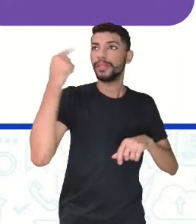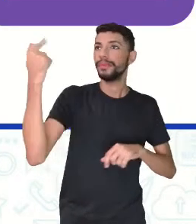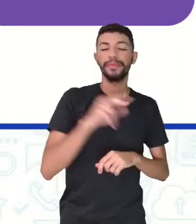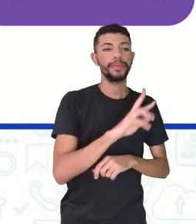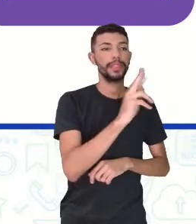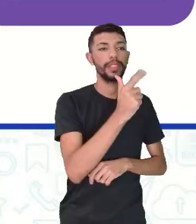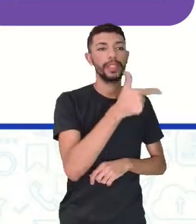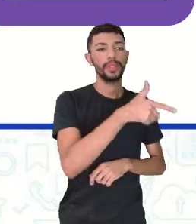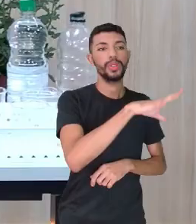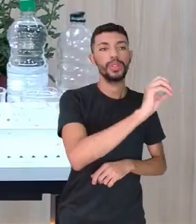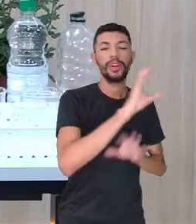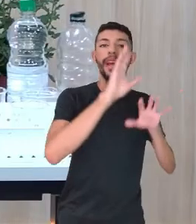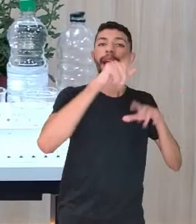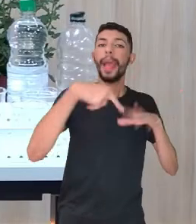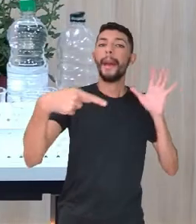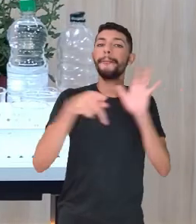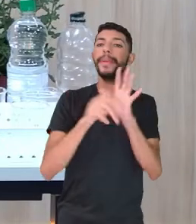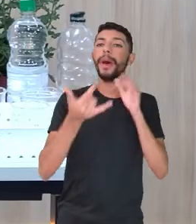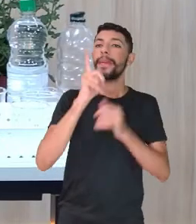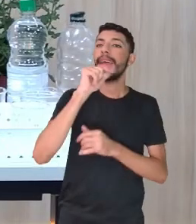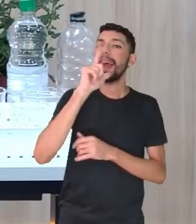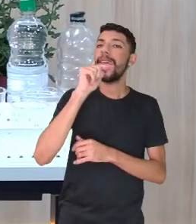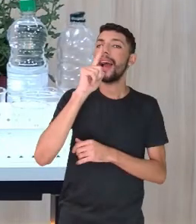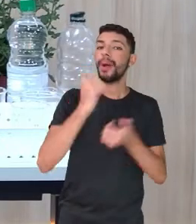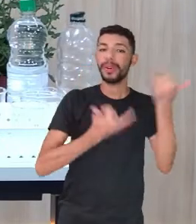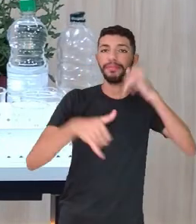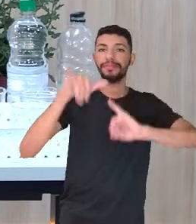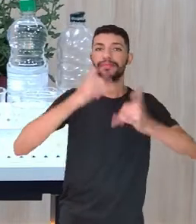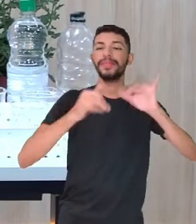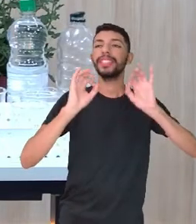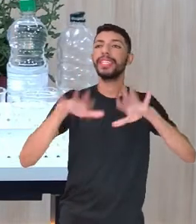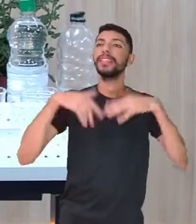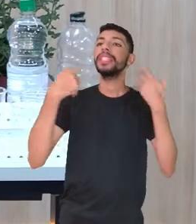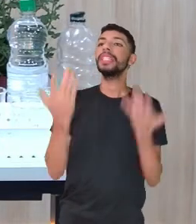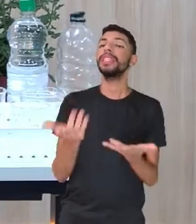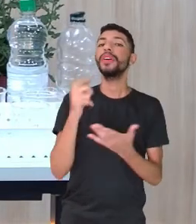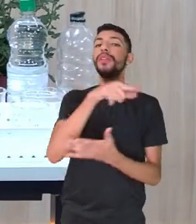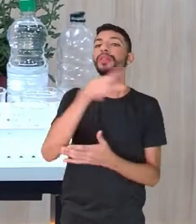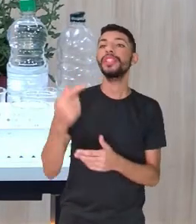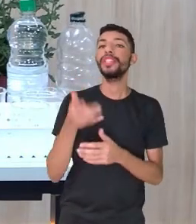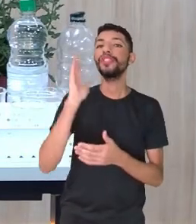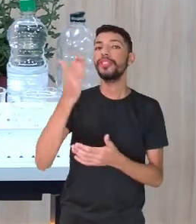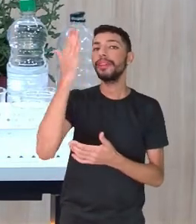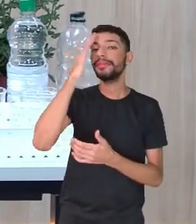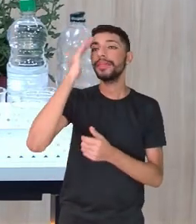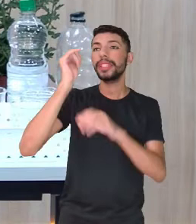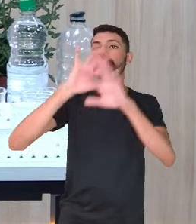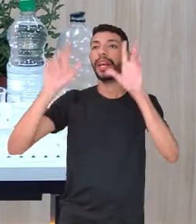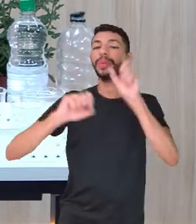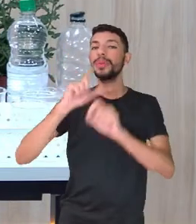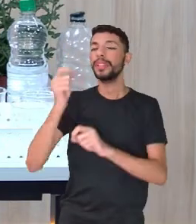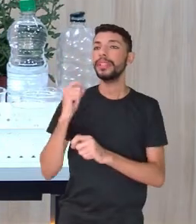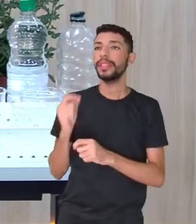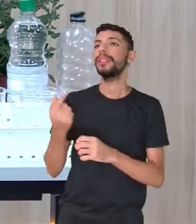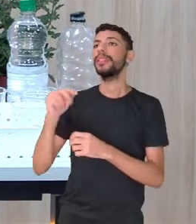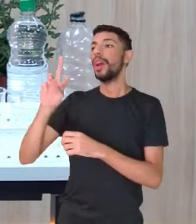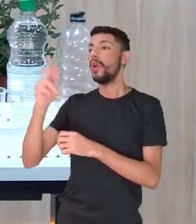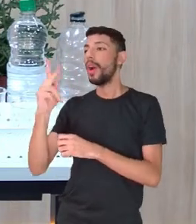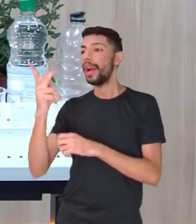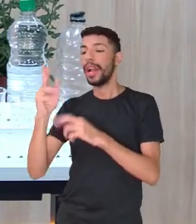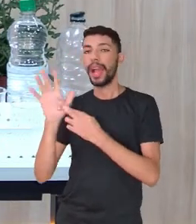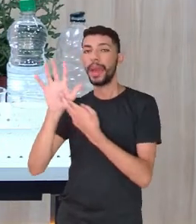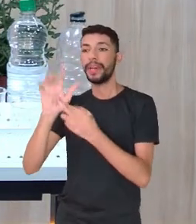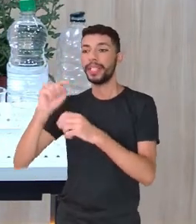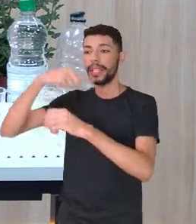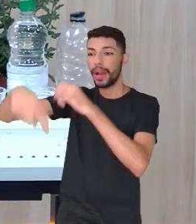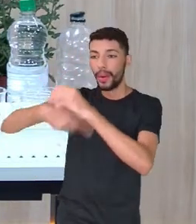fórmula química da água. Que agora vocês já sabem que esse H representa o átomo de hidrogênio e o O representa